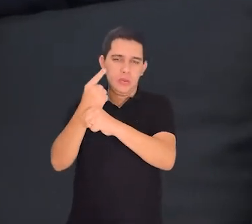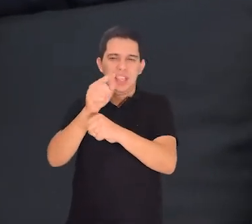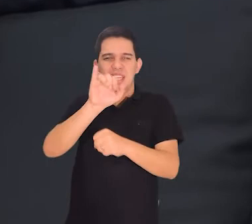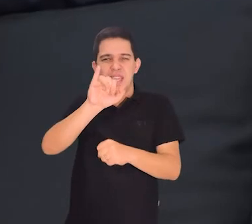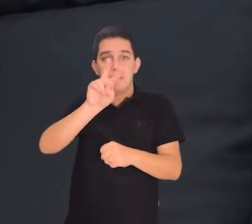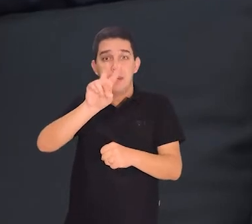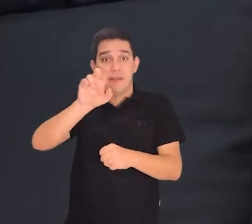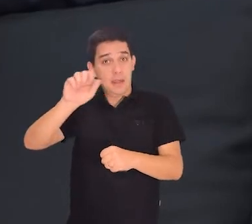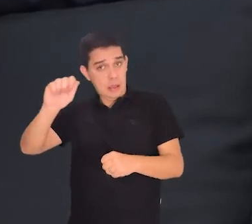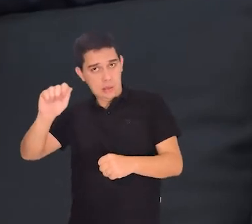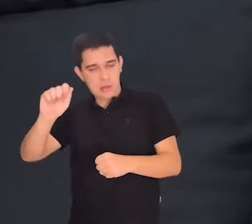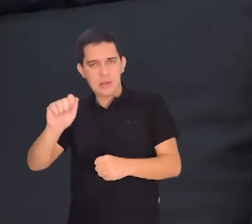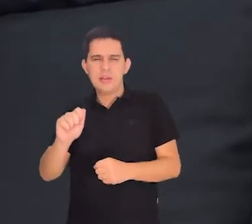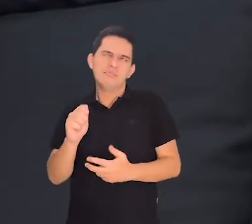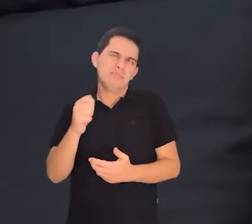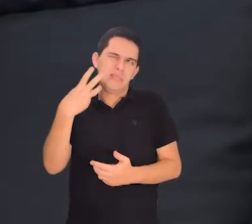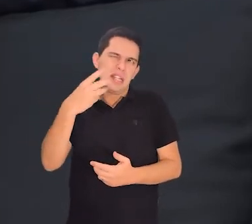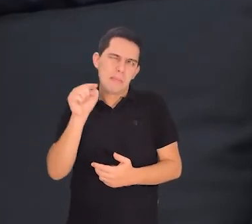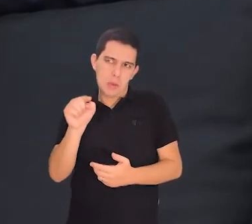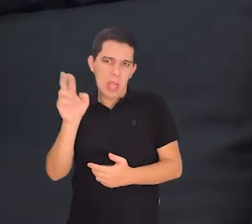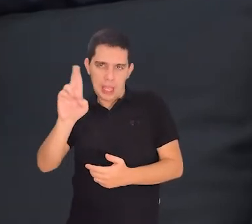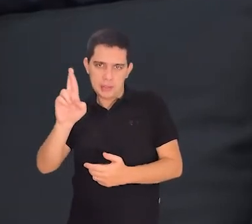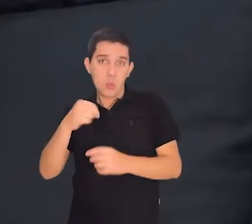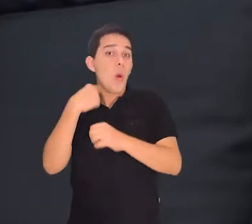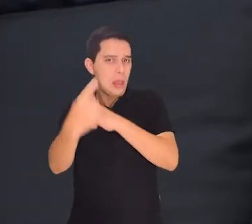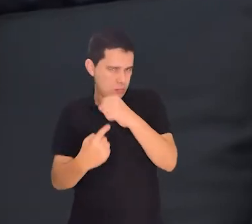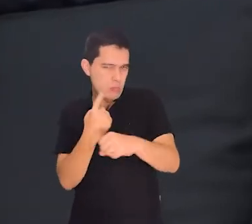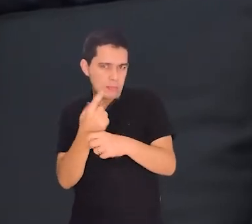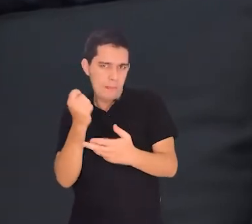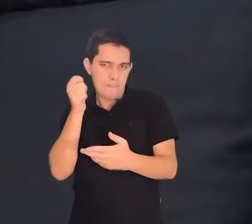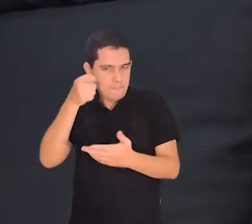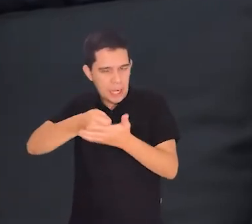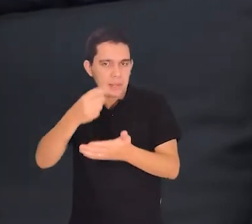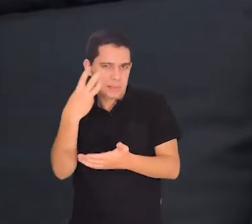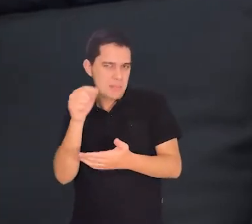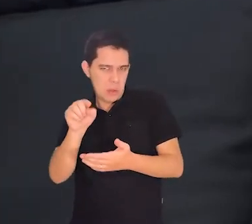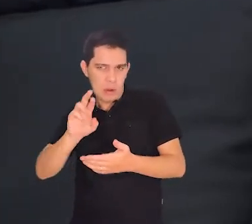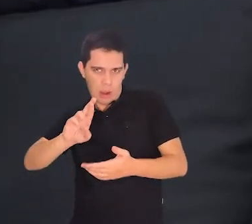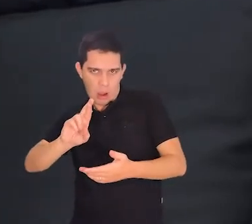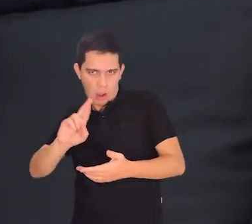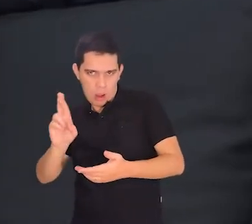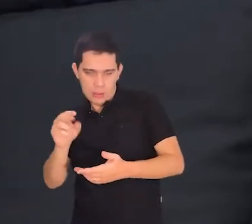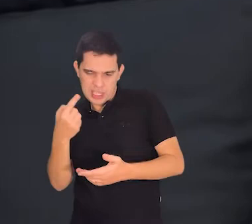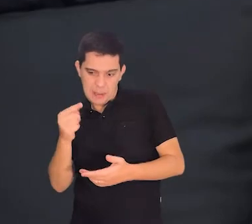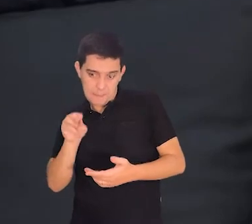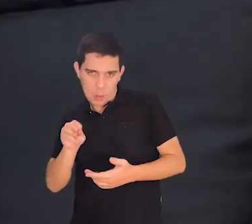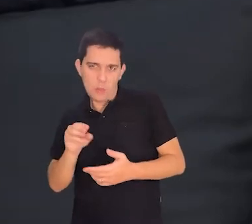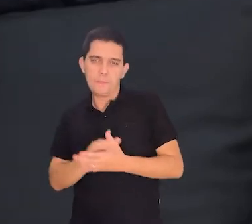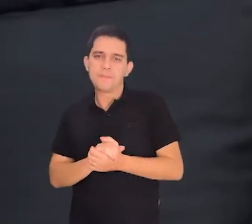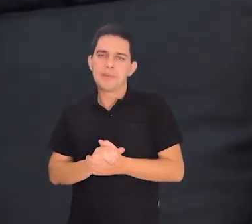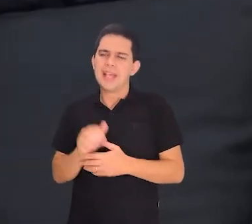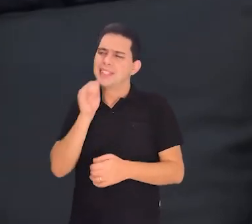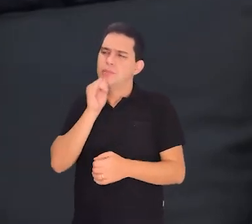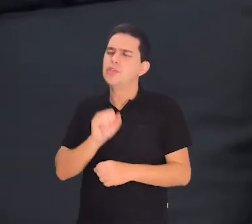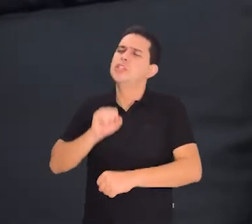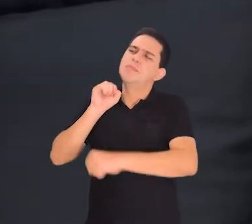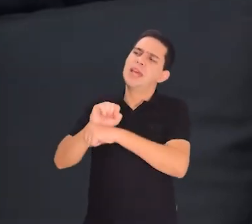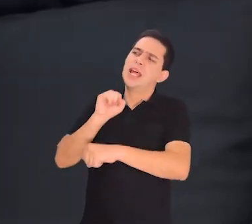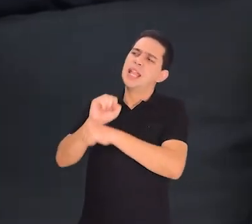carro R$3.000. Tá? Se essa pessoa espera o seguro e o IPVA do carro para